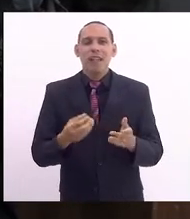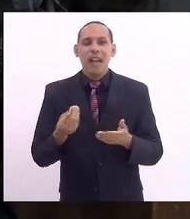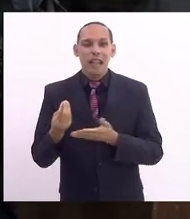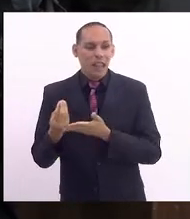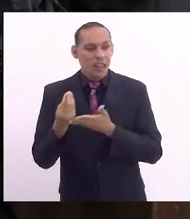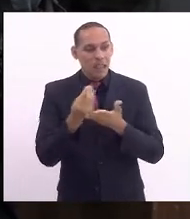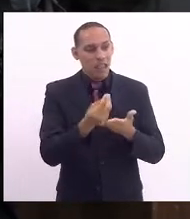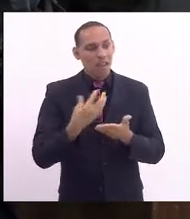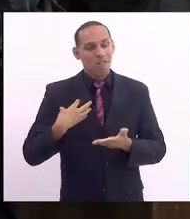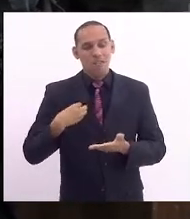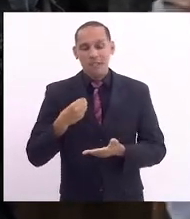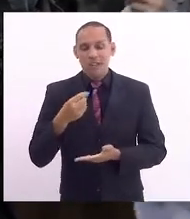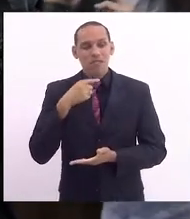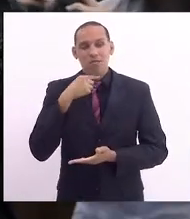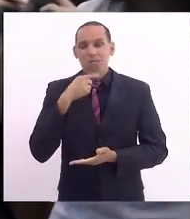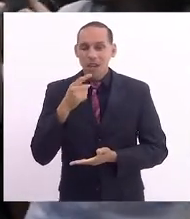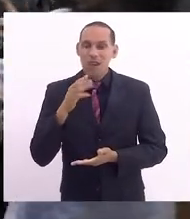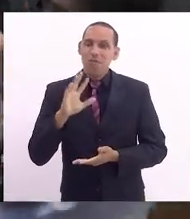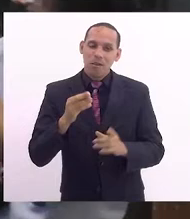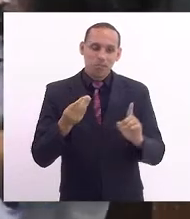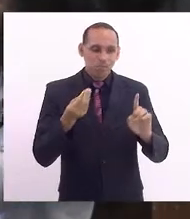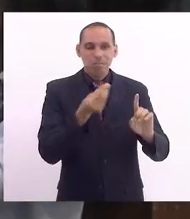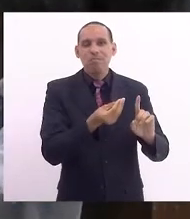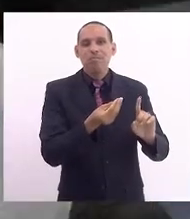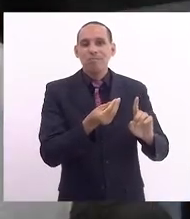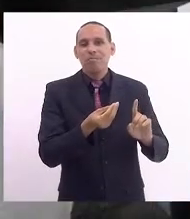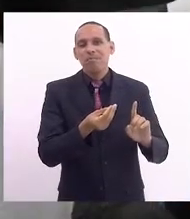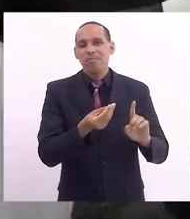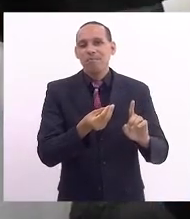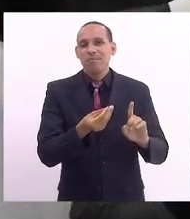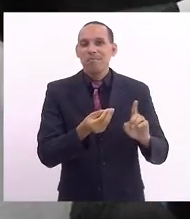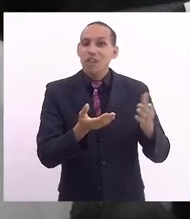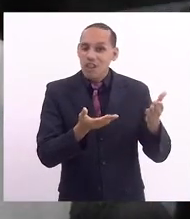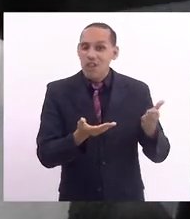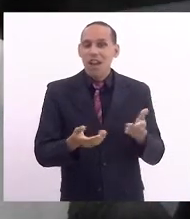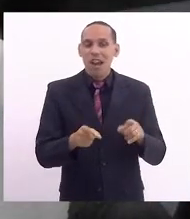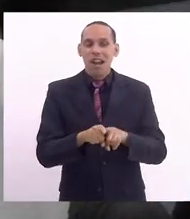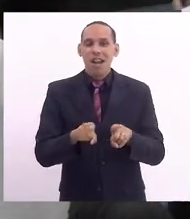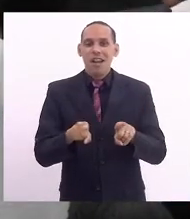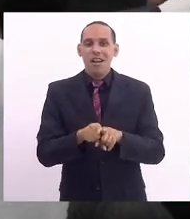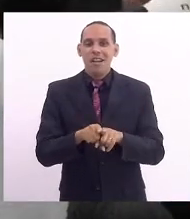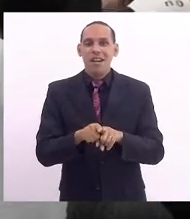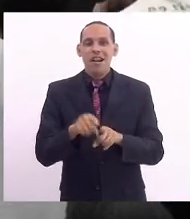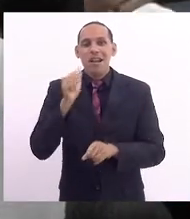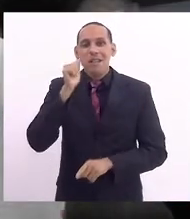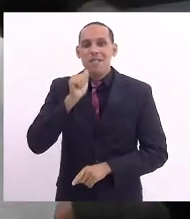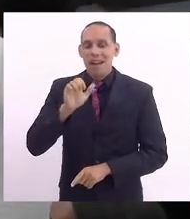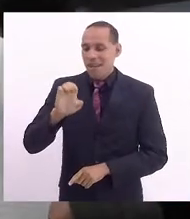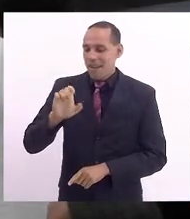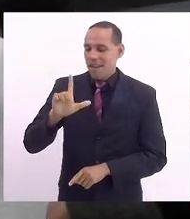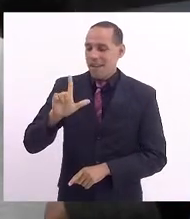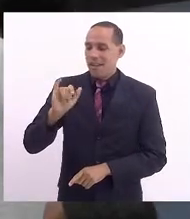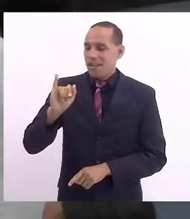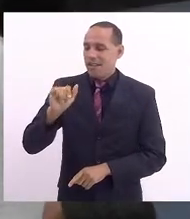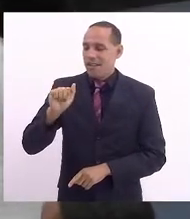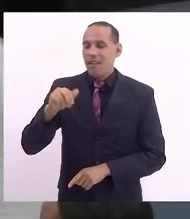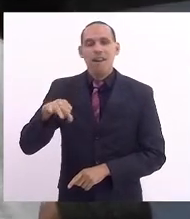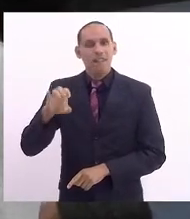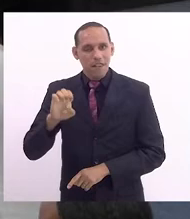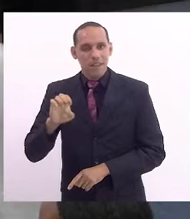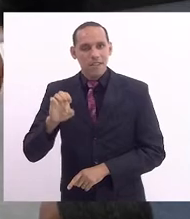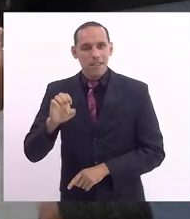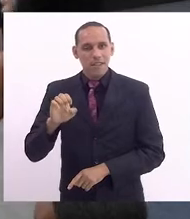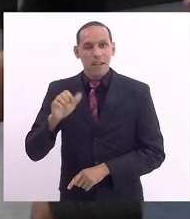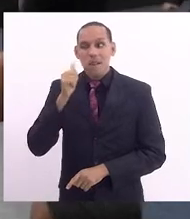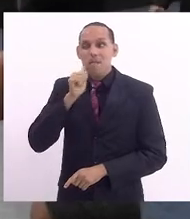seu filho Alberto Júnior. Chamo aqui também a senhora Eliane, mãe do Jorge